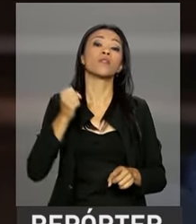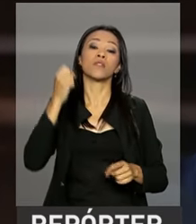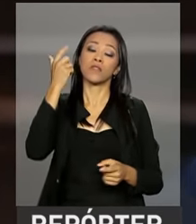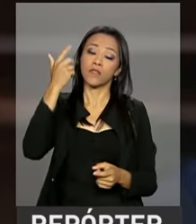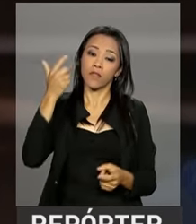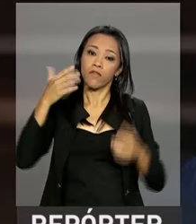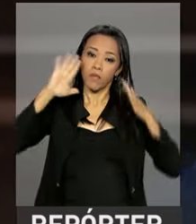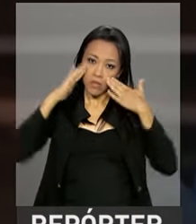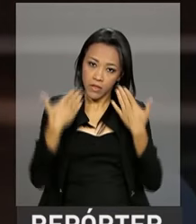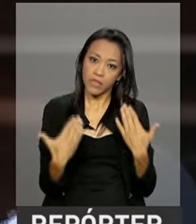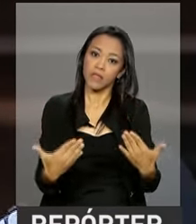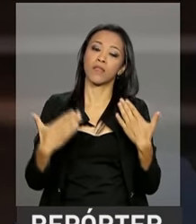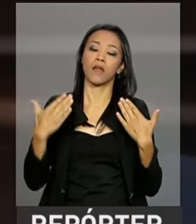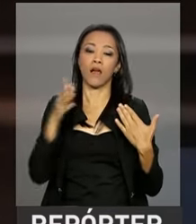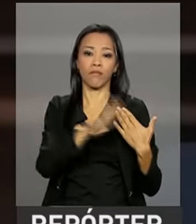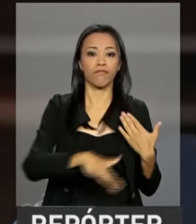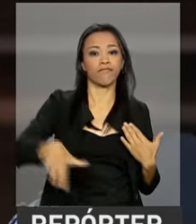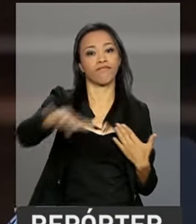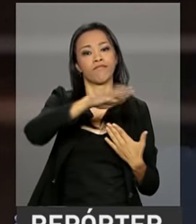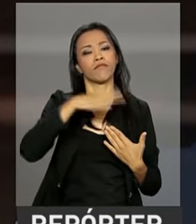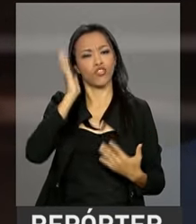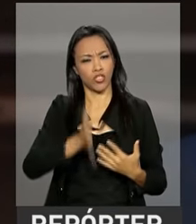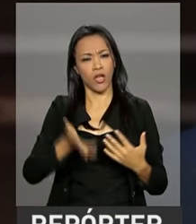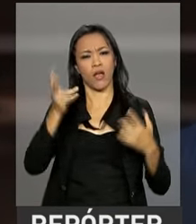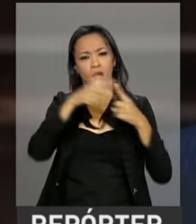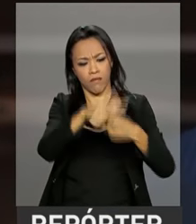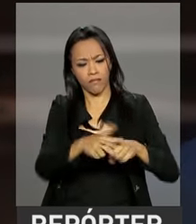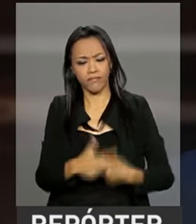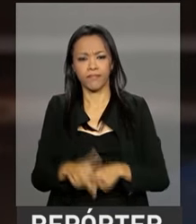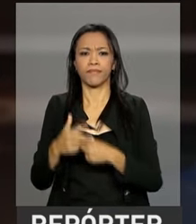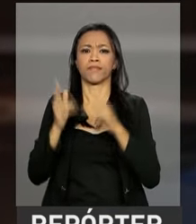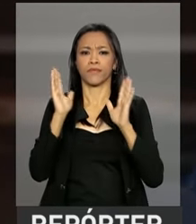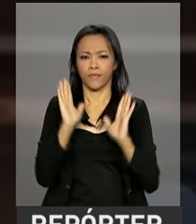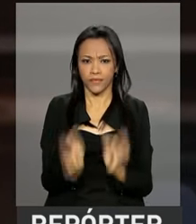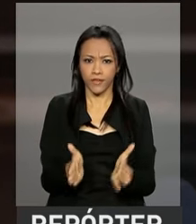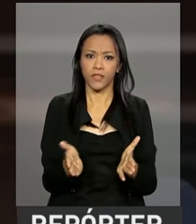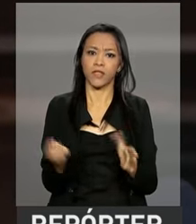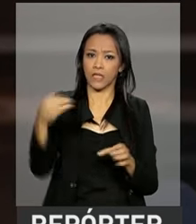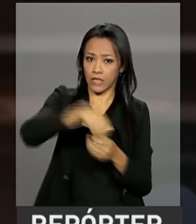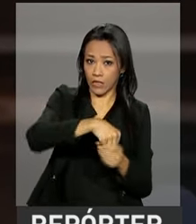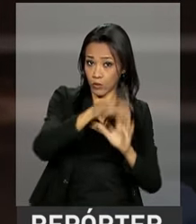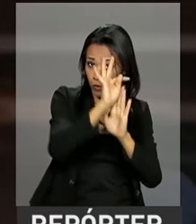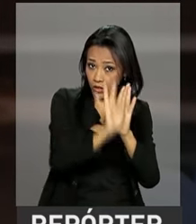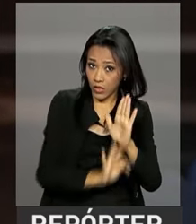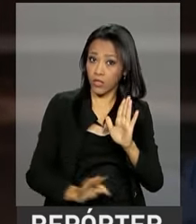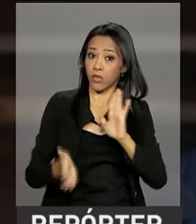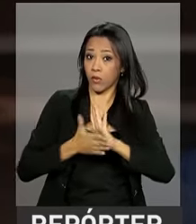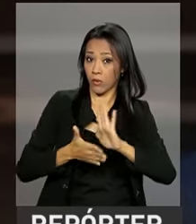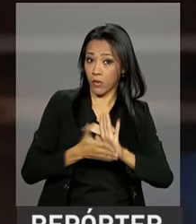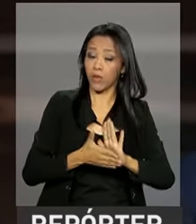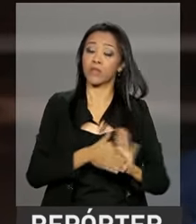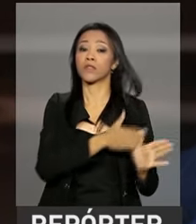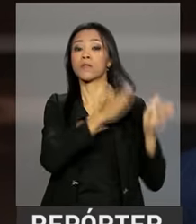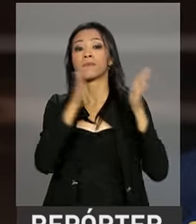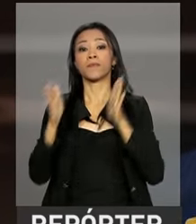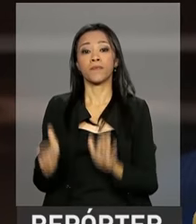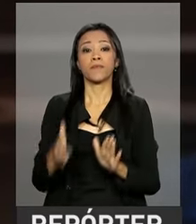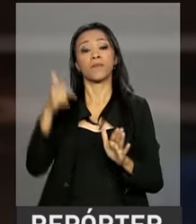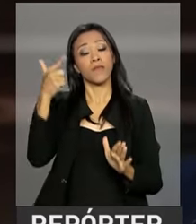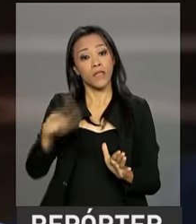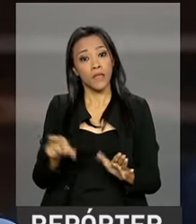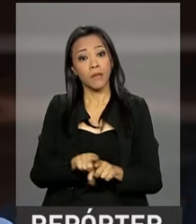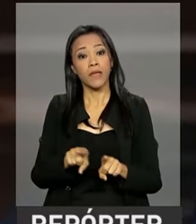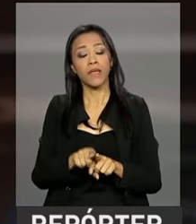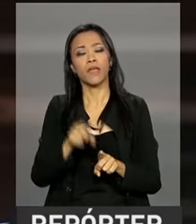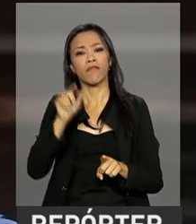aos senadores o quanto já foi acertado o que está contido no texto e o presidente mario como ele já disse